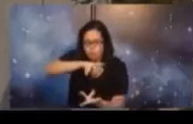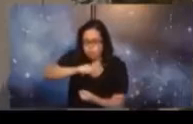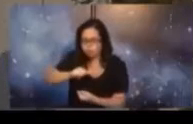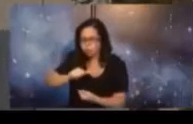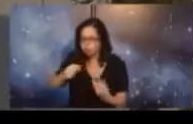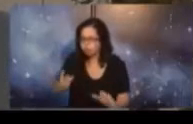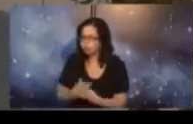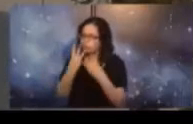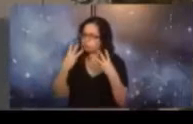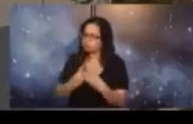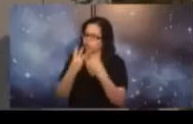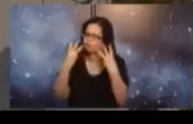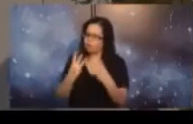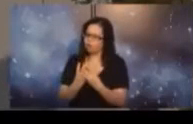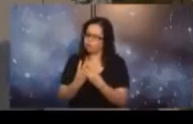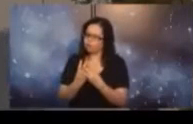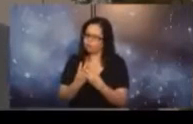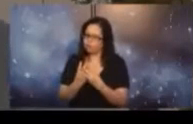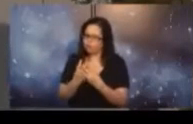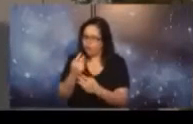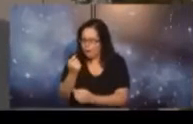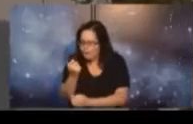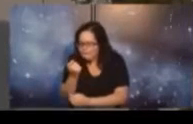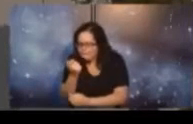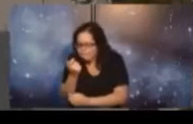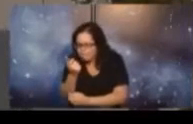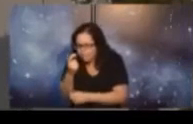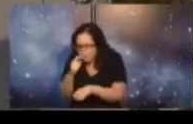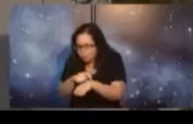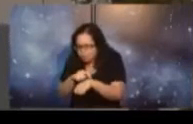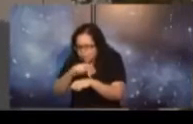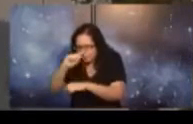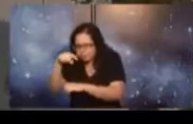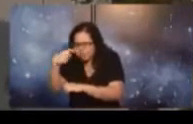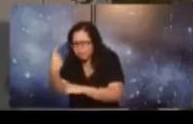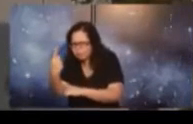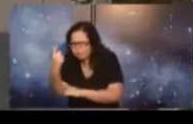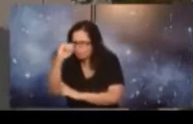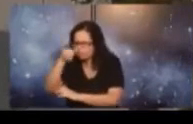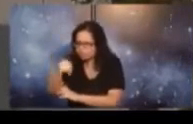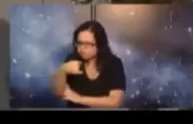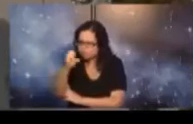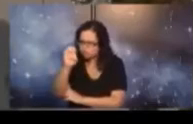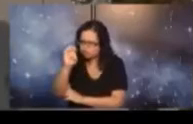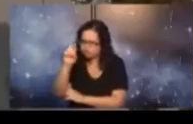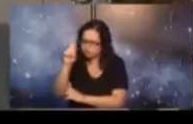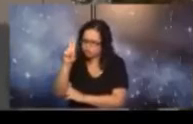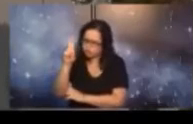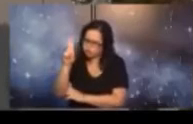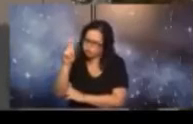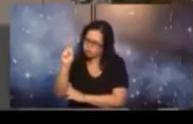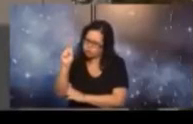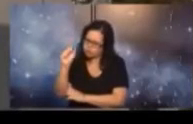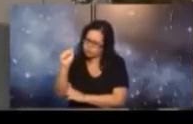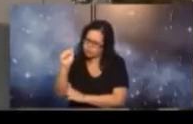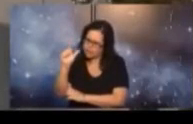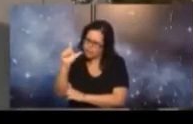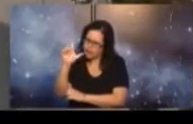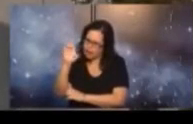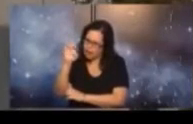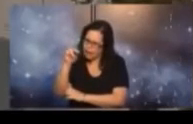Pouco tempo depois, no ano 70, Jerusalém seria destruída por Tito,